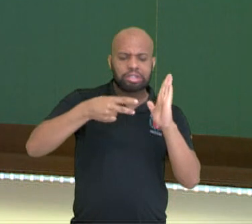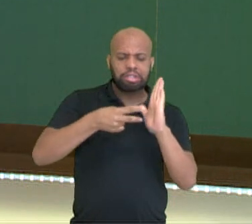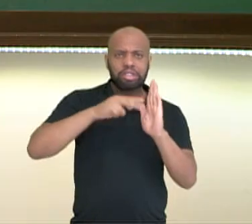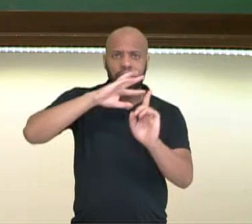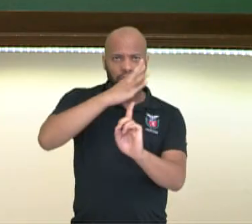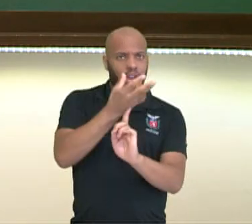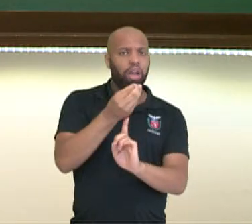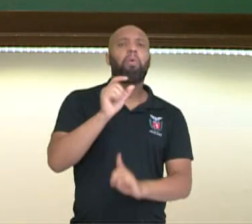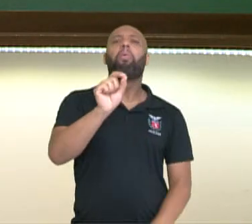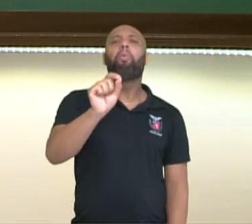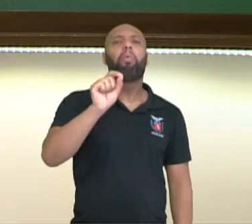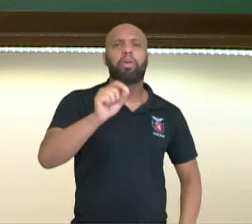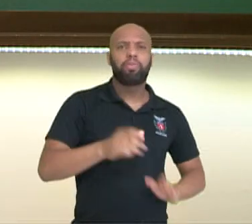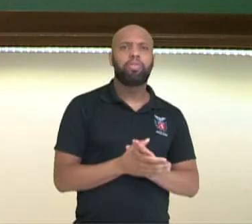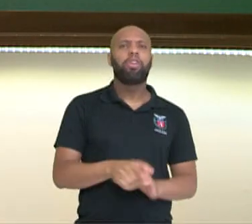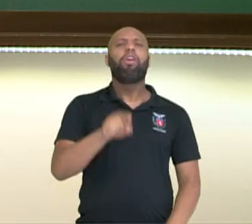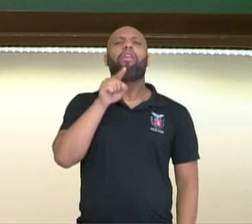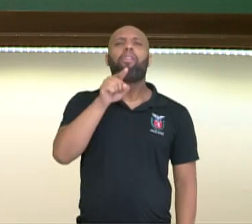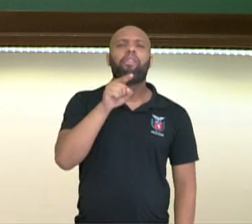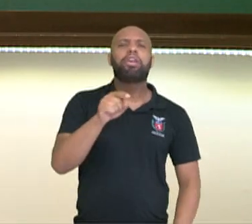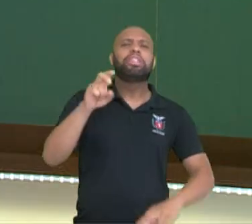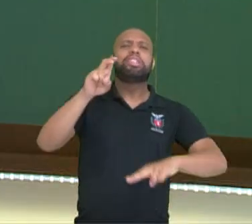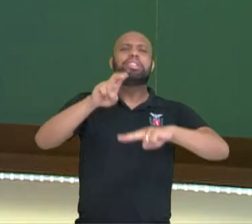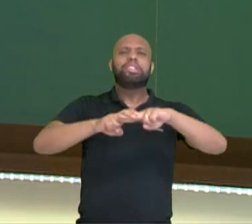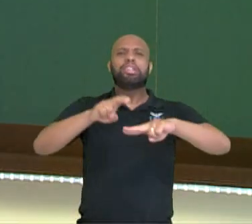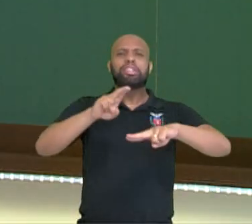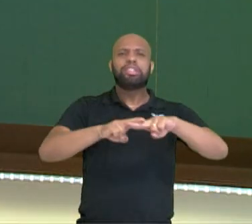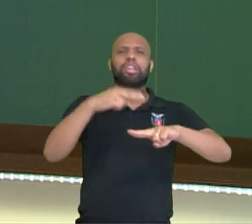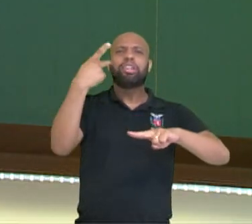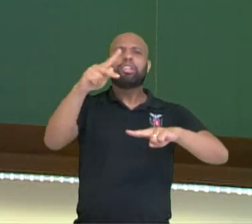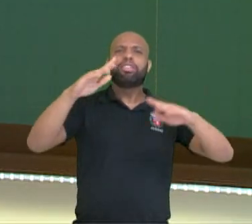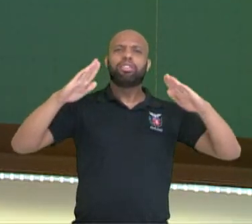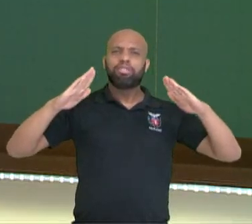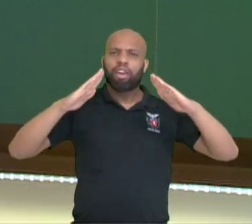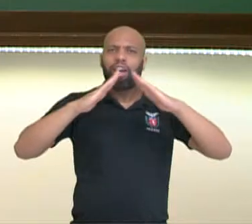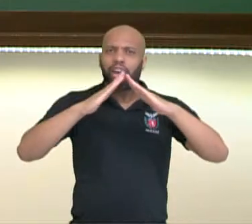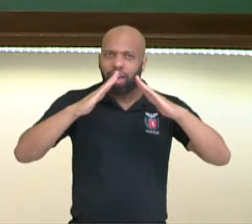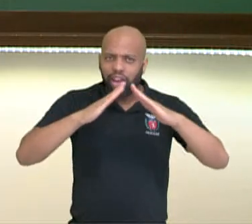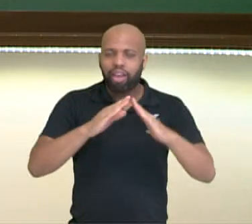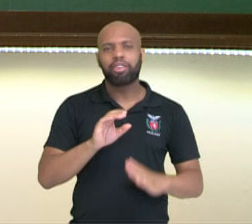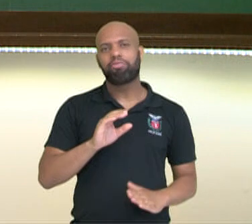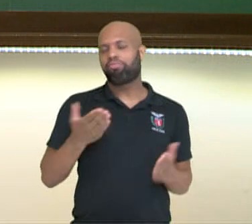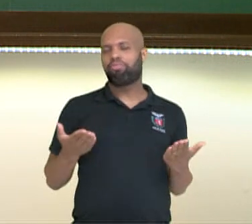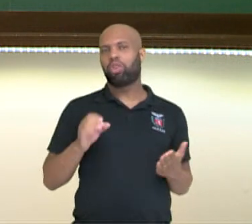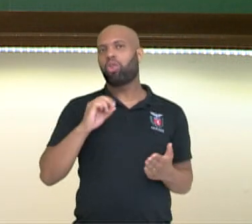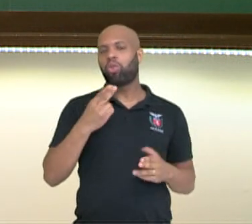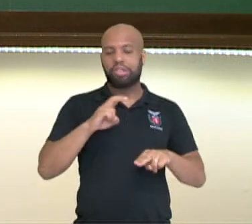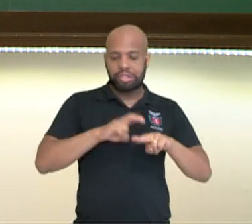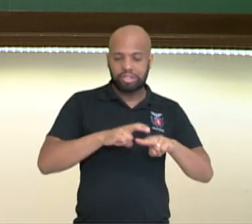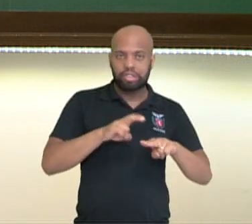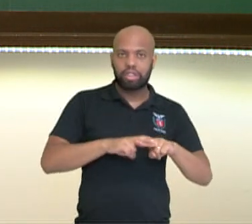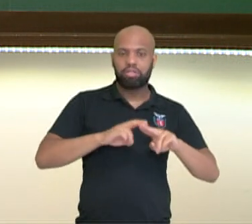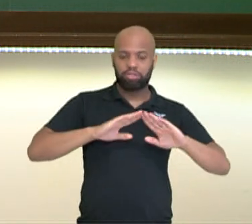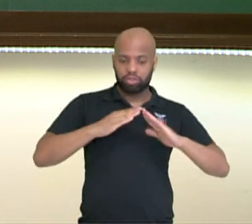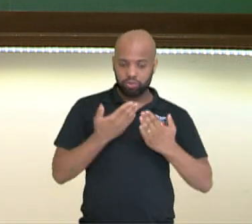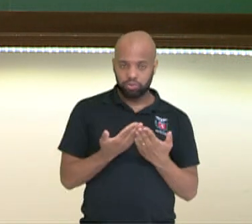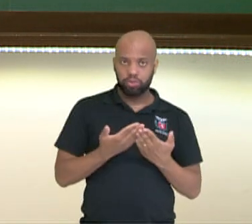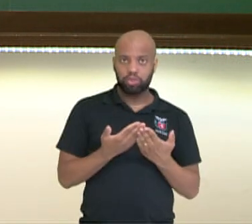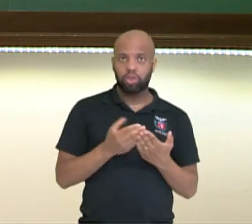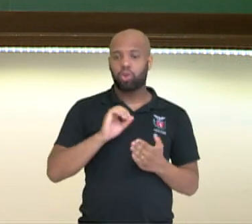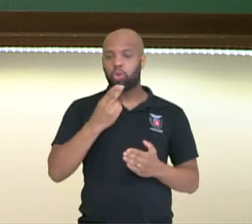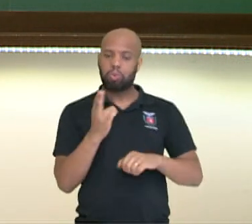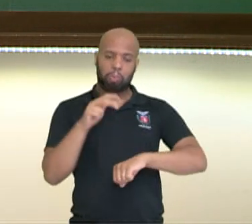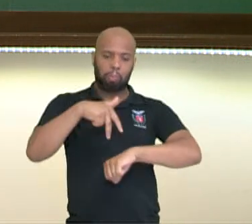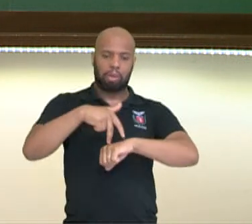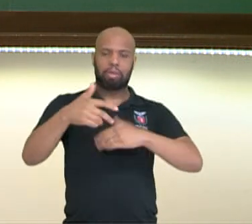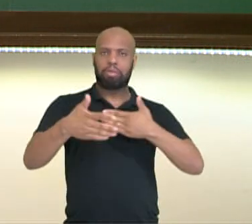você? Você que está aí sentadinho em casa, ou sentadinho na escola, ou em pé,